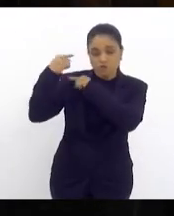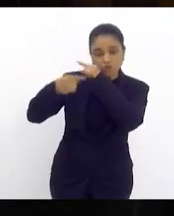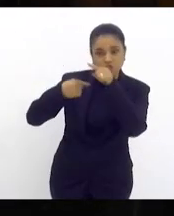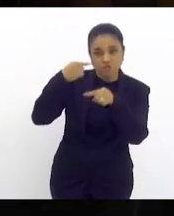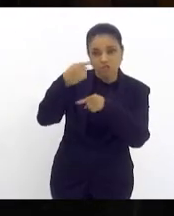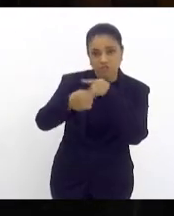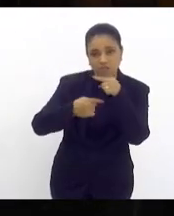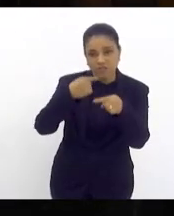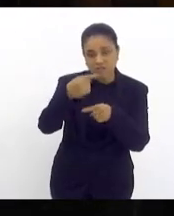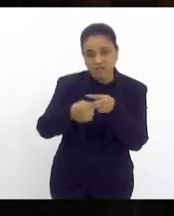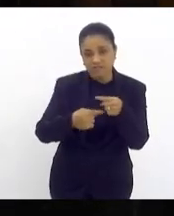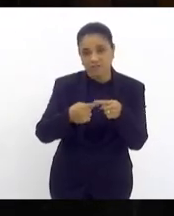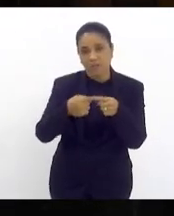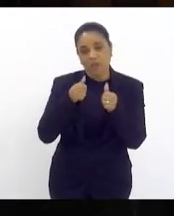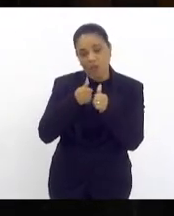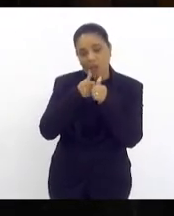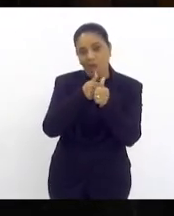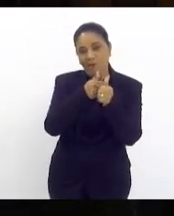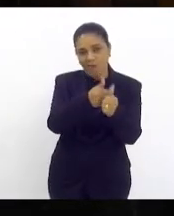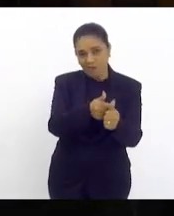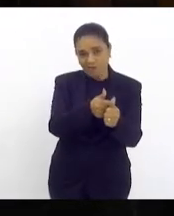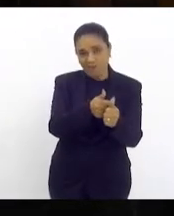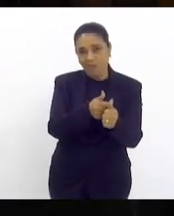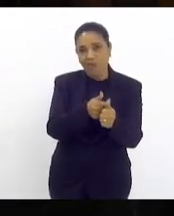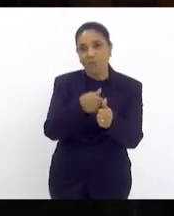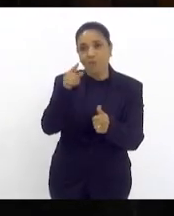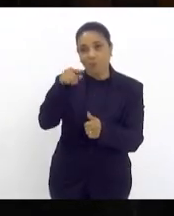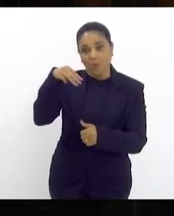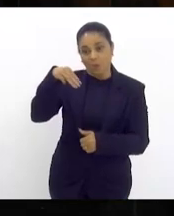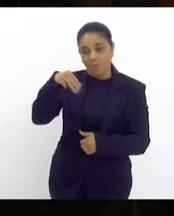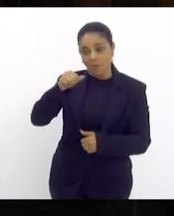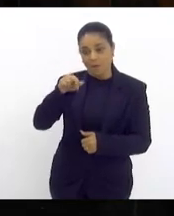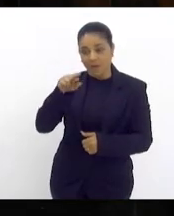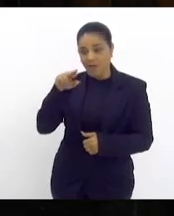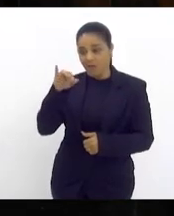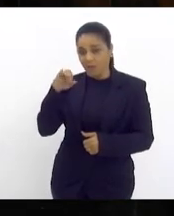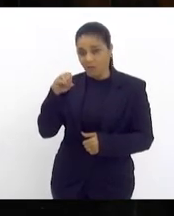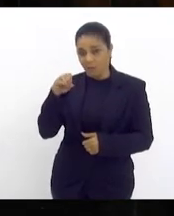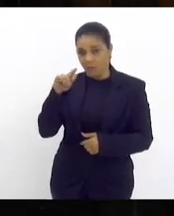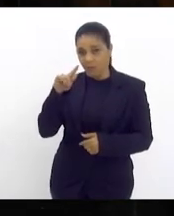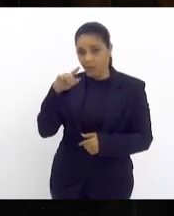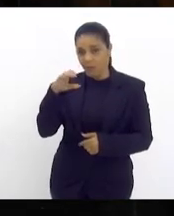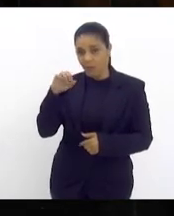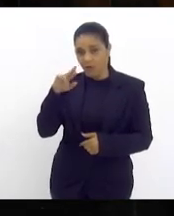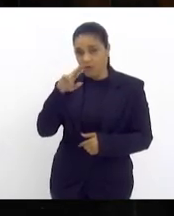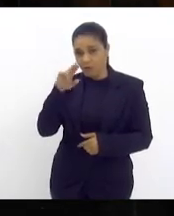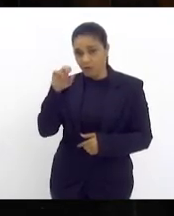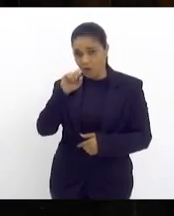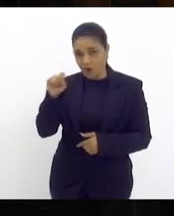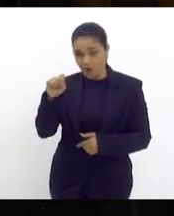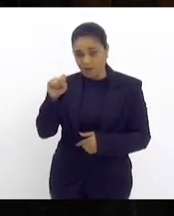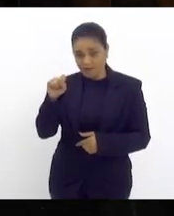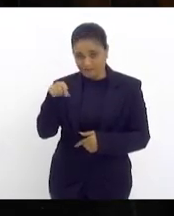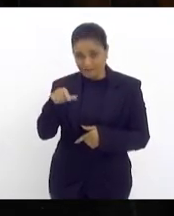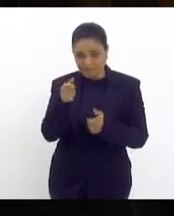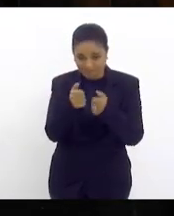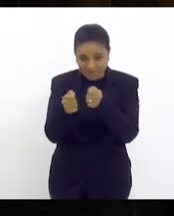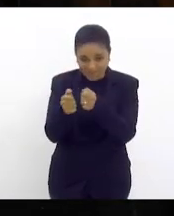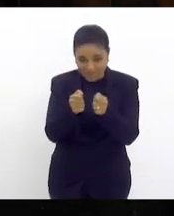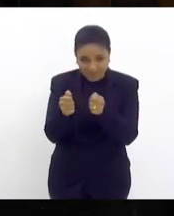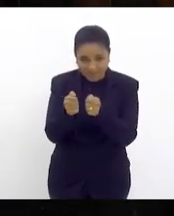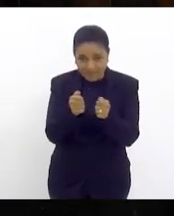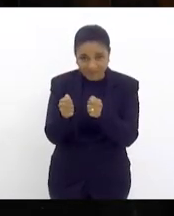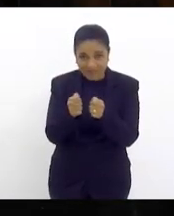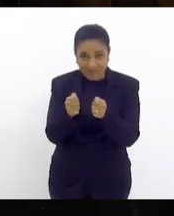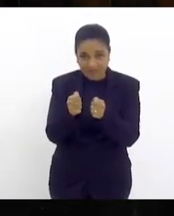Meu caro amigo Mario Bros e nem por isso eu tenho certeza que seu filho que o senhor também nunca